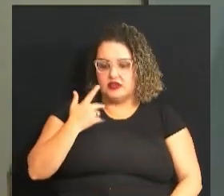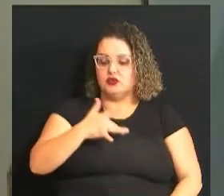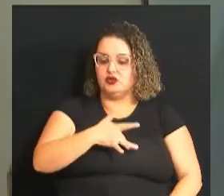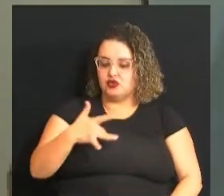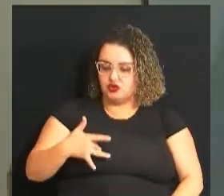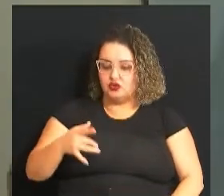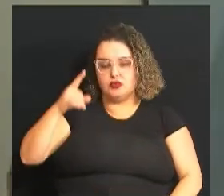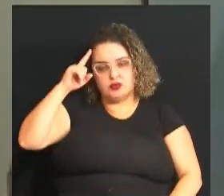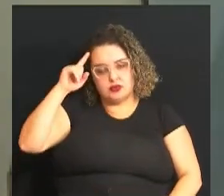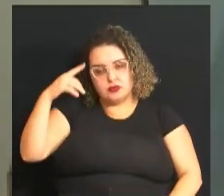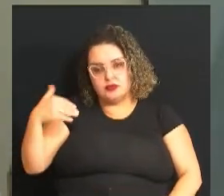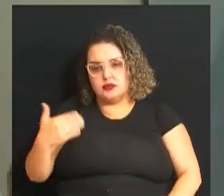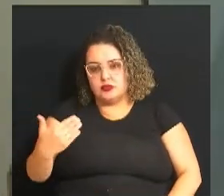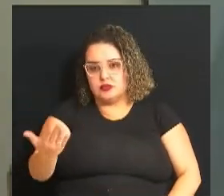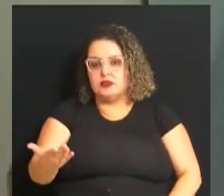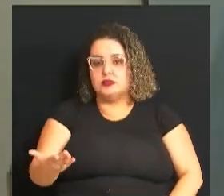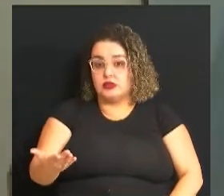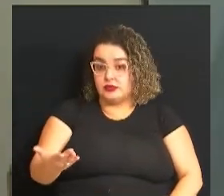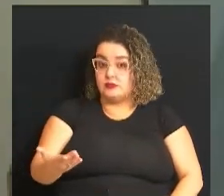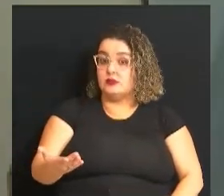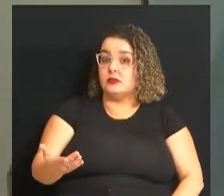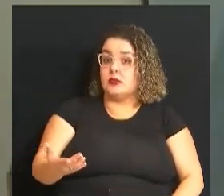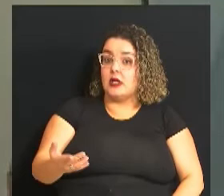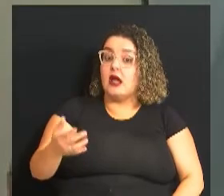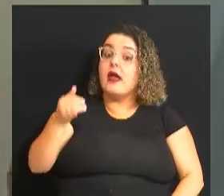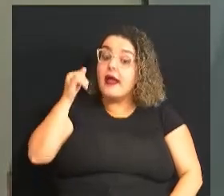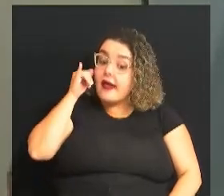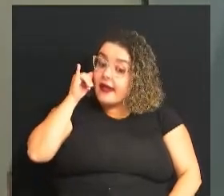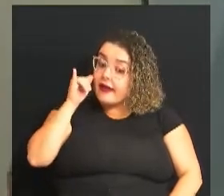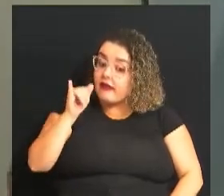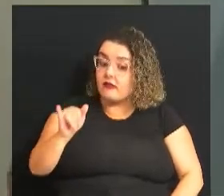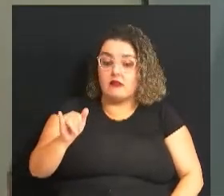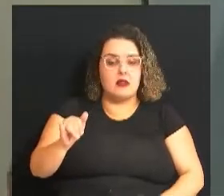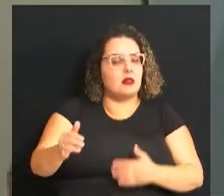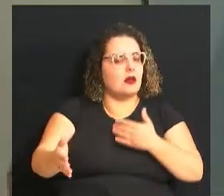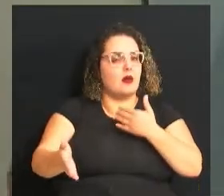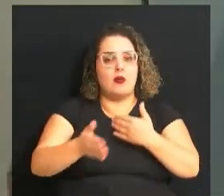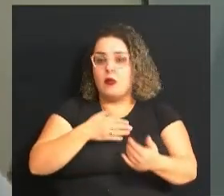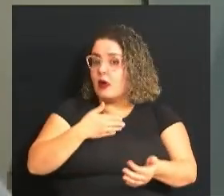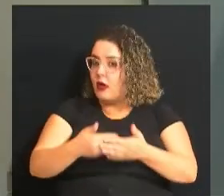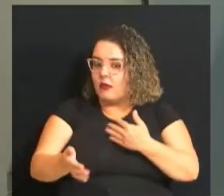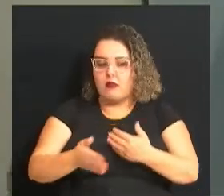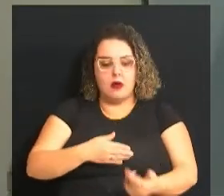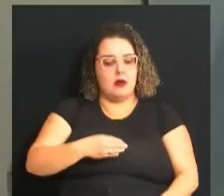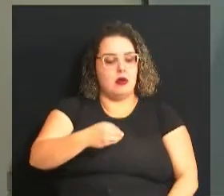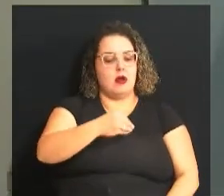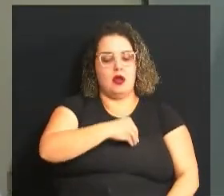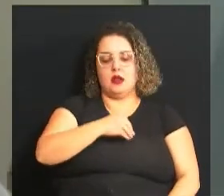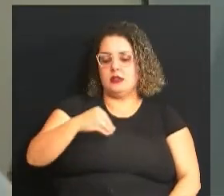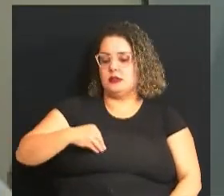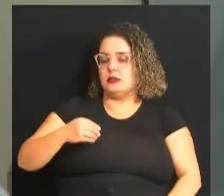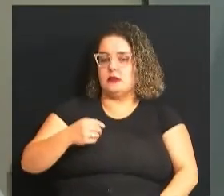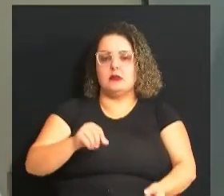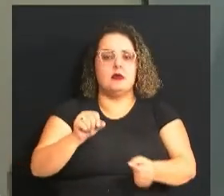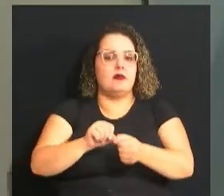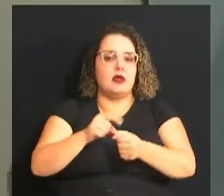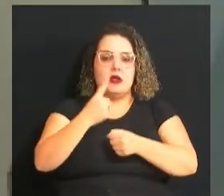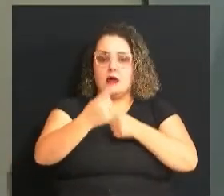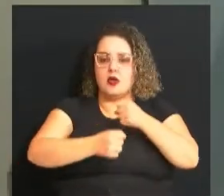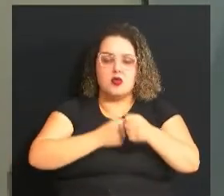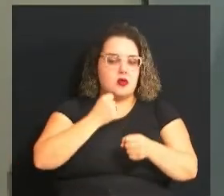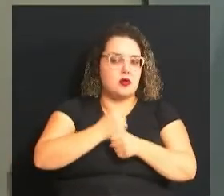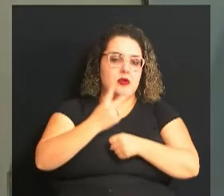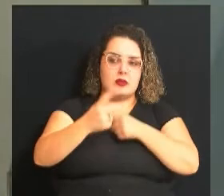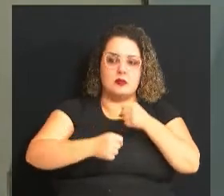diariamente. Isso previne mais do que qualquer exame feito a cada 1 ano ou 2 anos. Mas, no